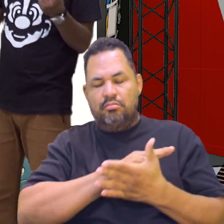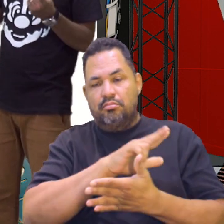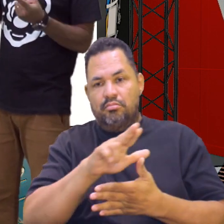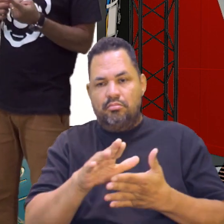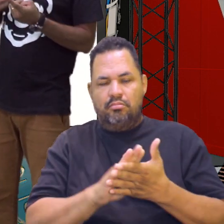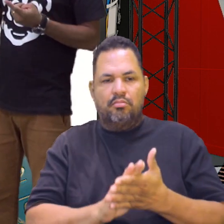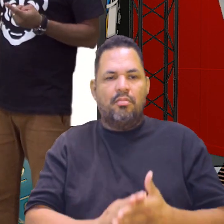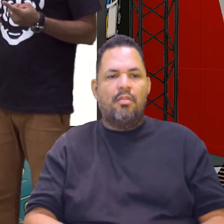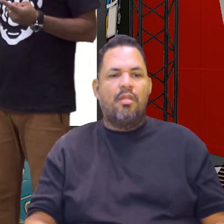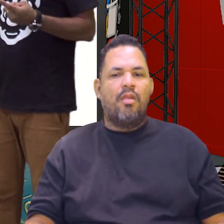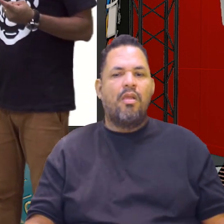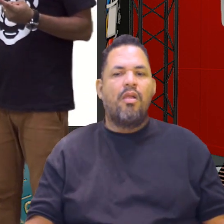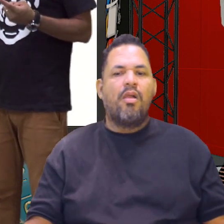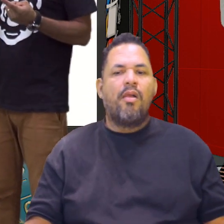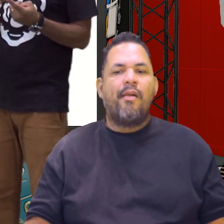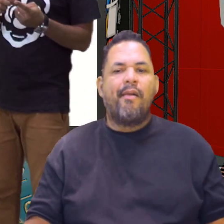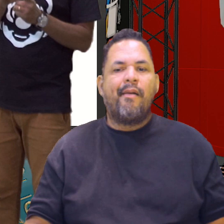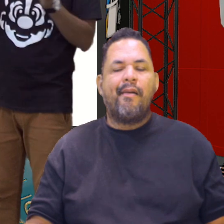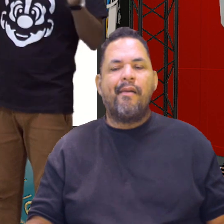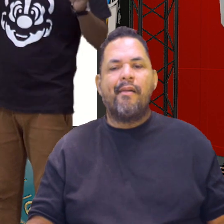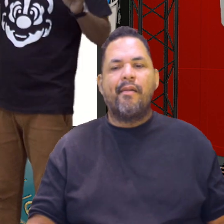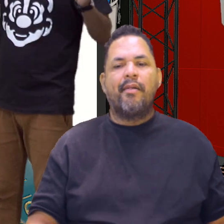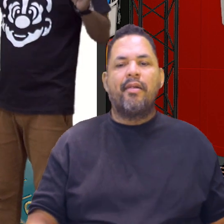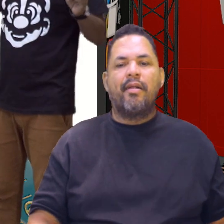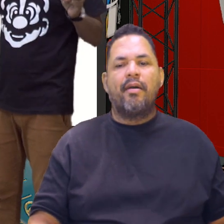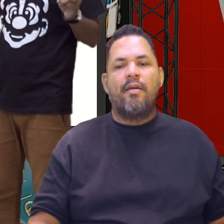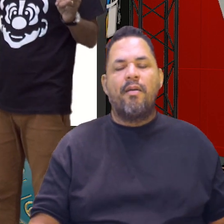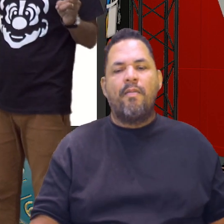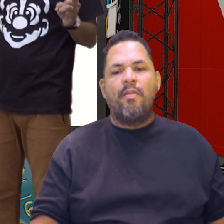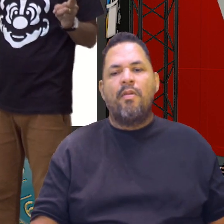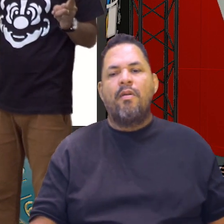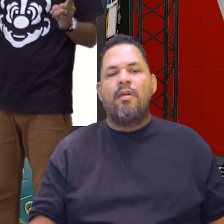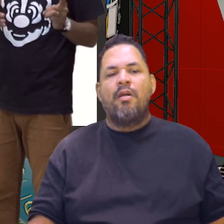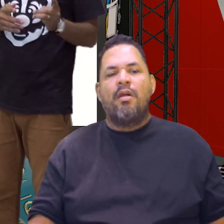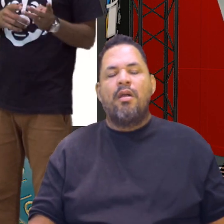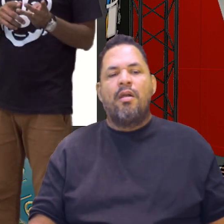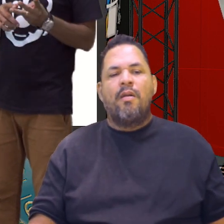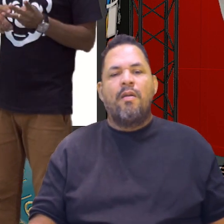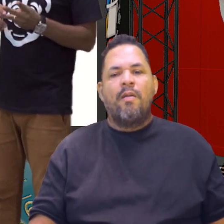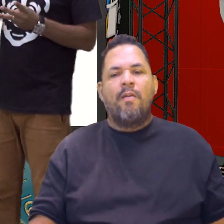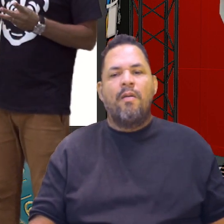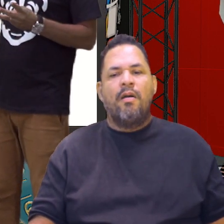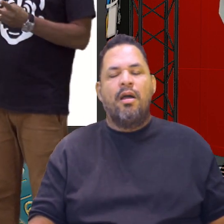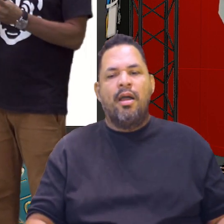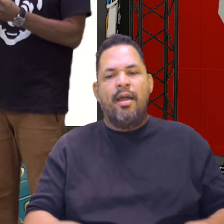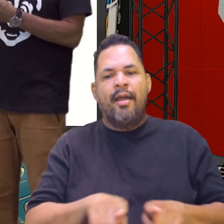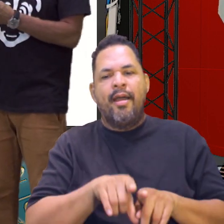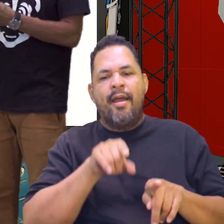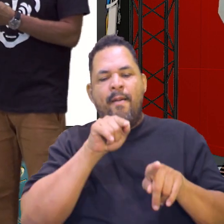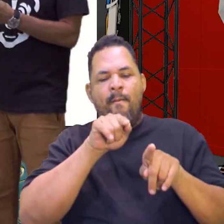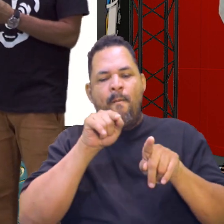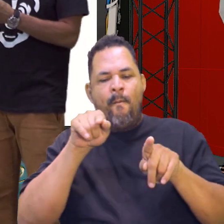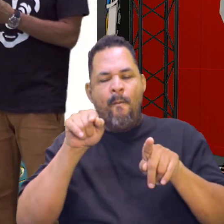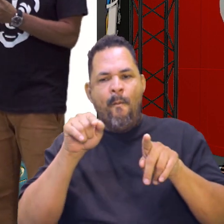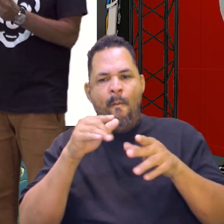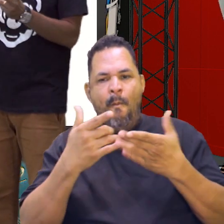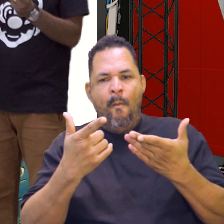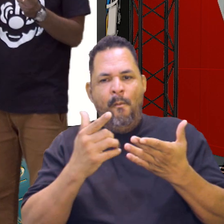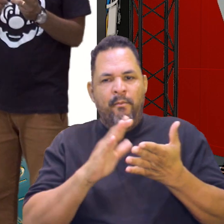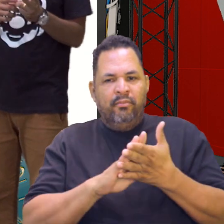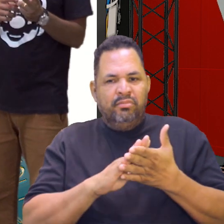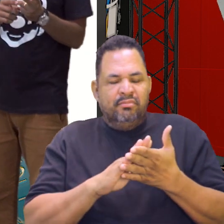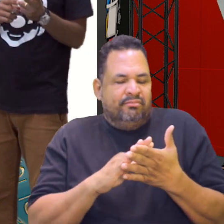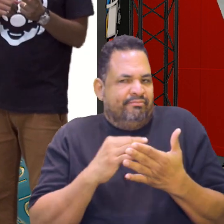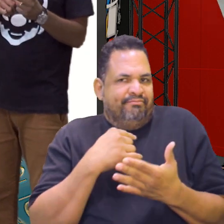pontos. Já não tem definição ponto, aí tu pega um monte de ponto e faz uma reta. Fica ótimo, né? Ponto não tem dimensão, não tem